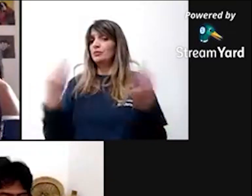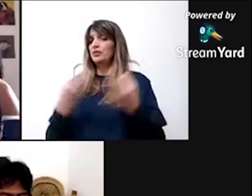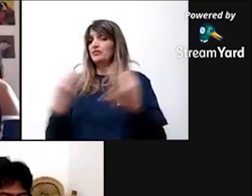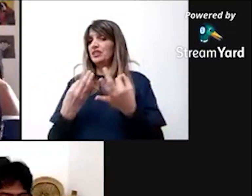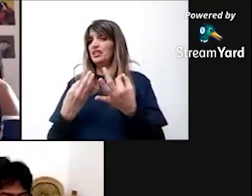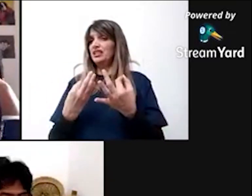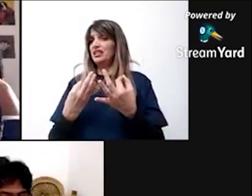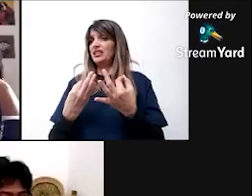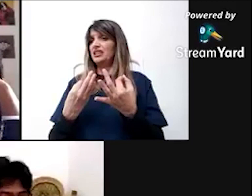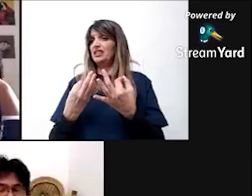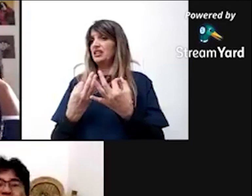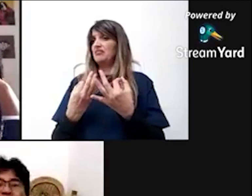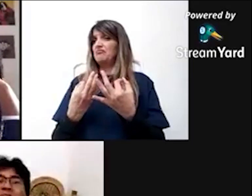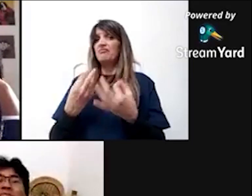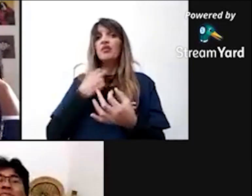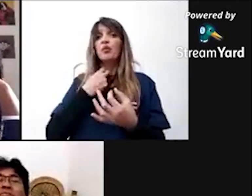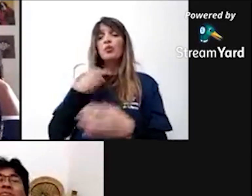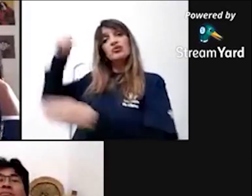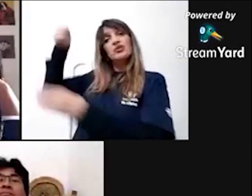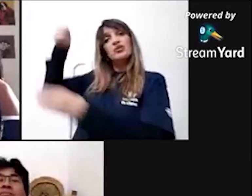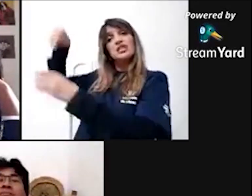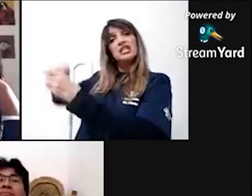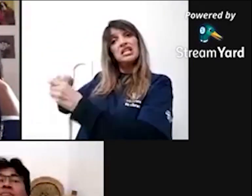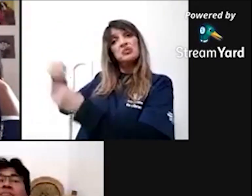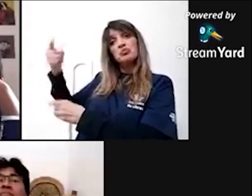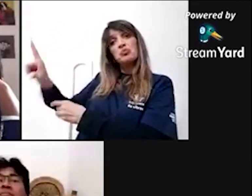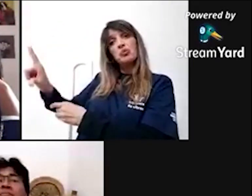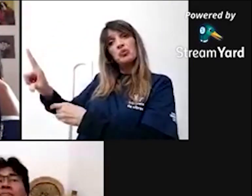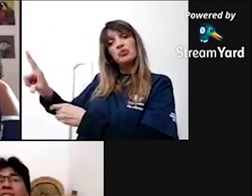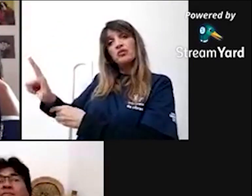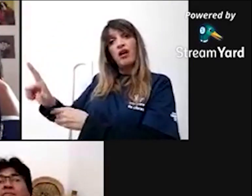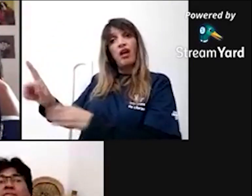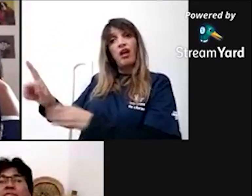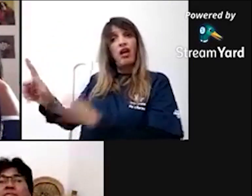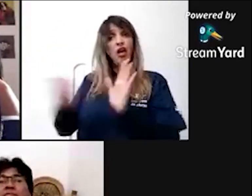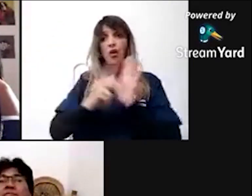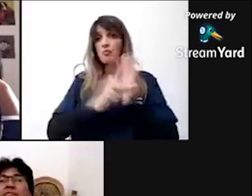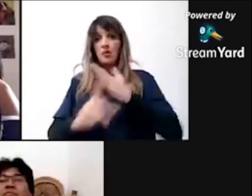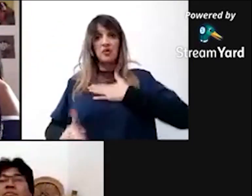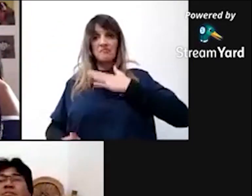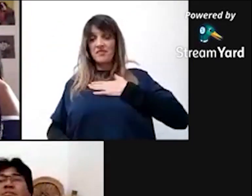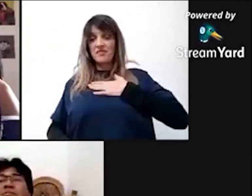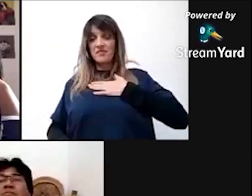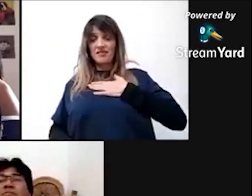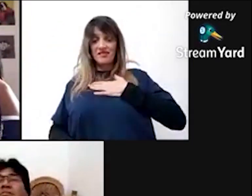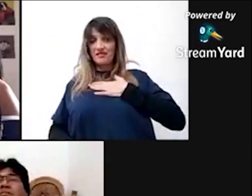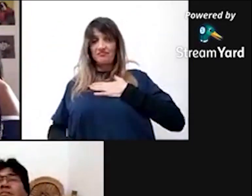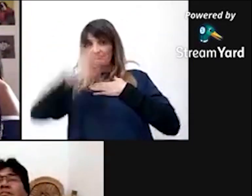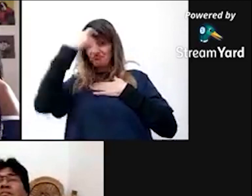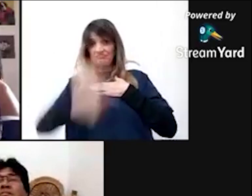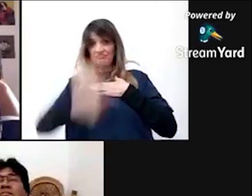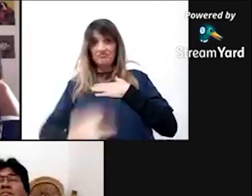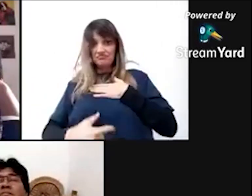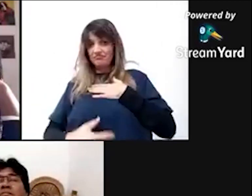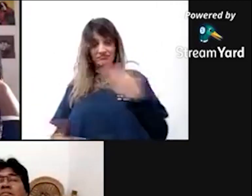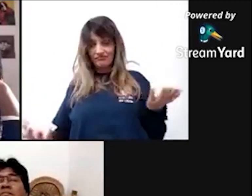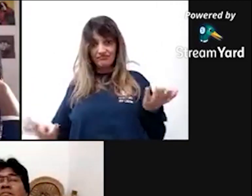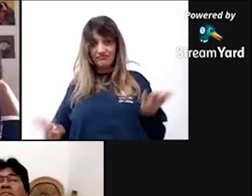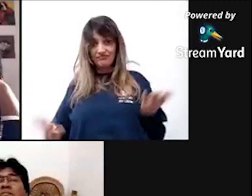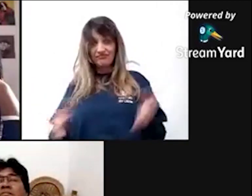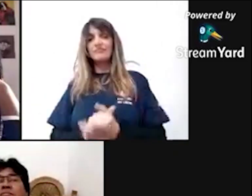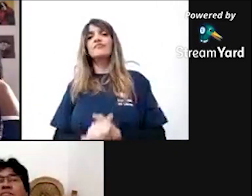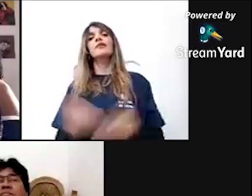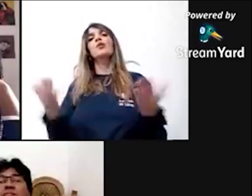outro. Ela é uma roupa feita sob medida. Só cabe em nós mesmos. O